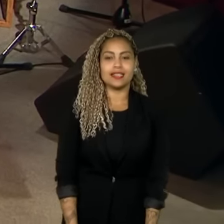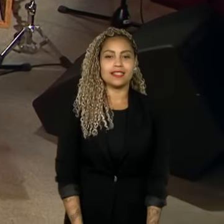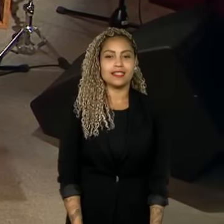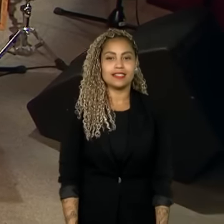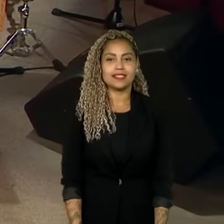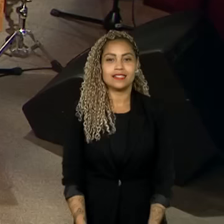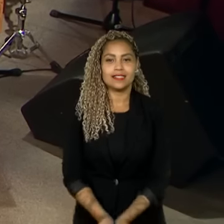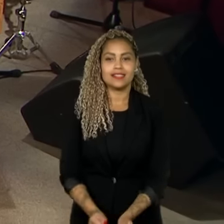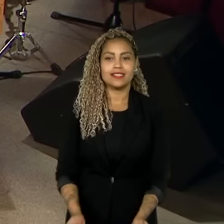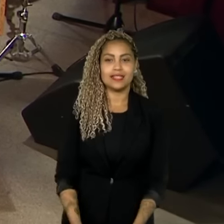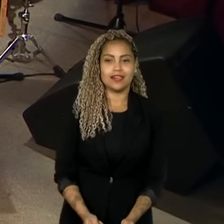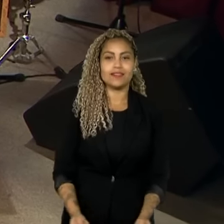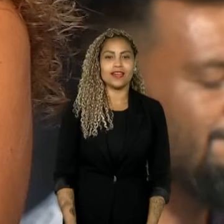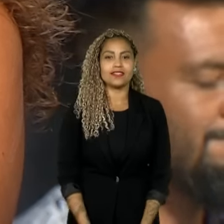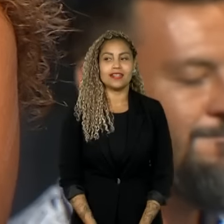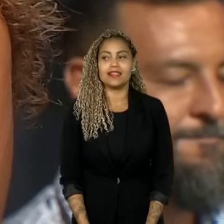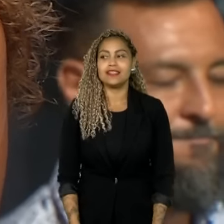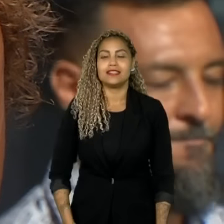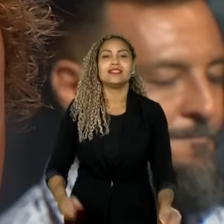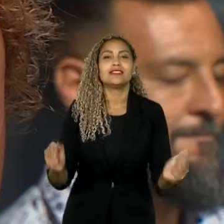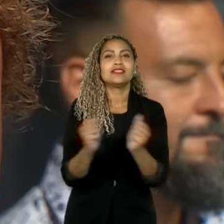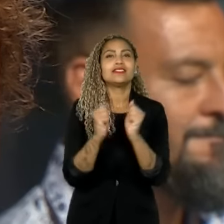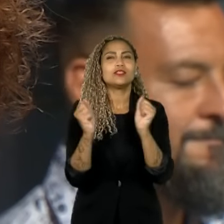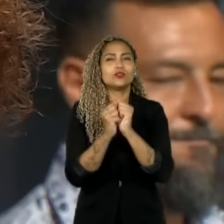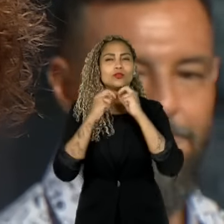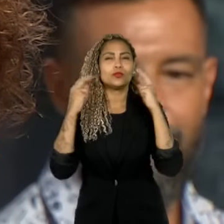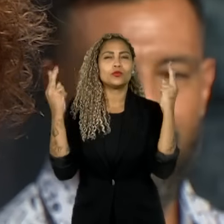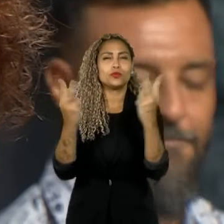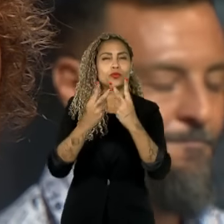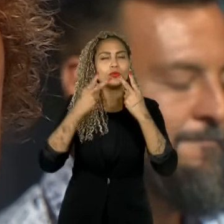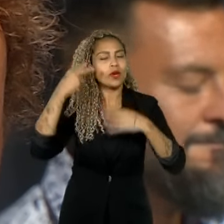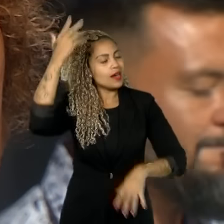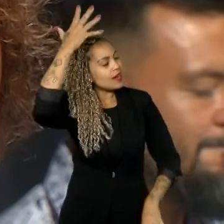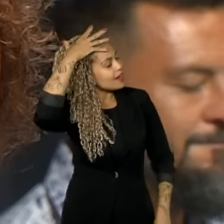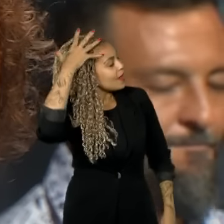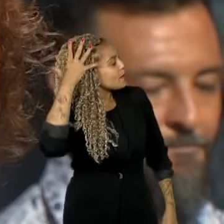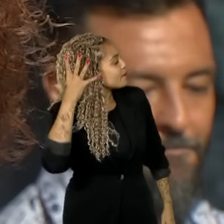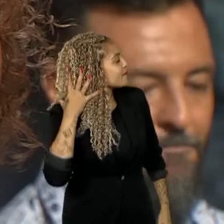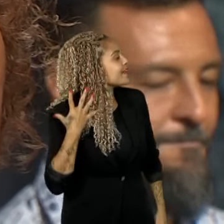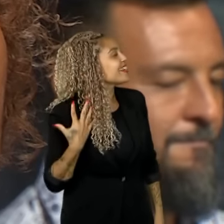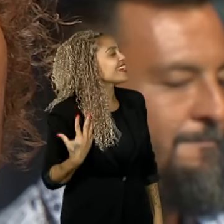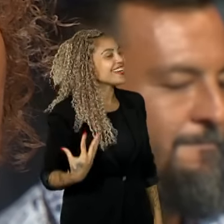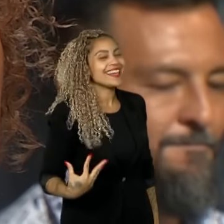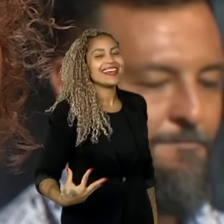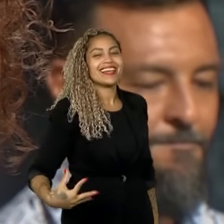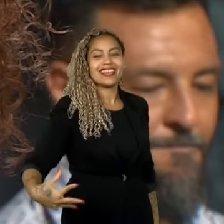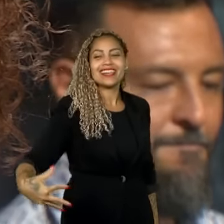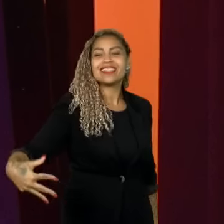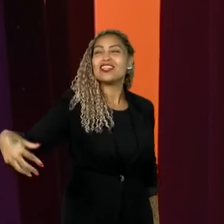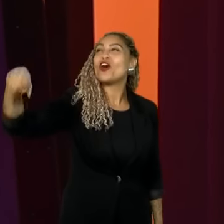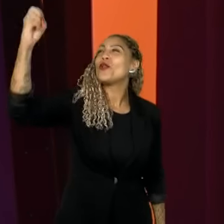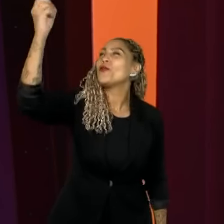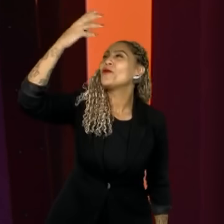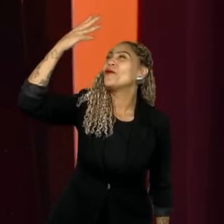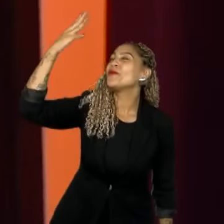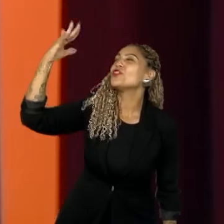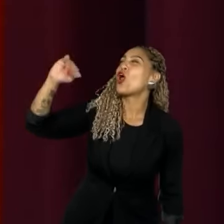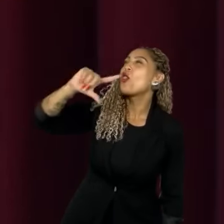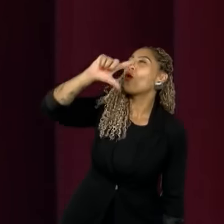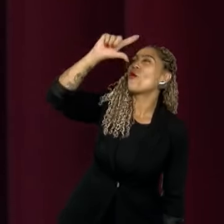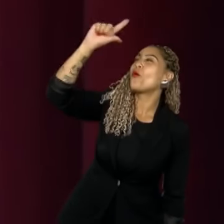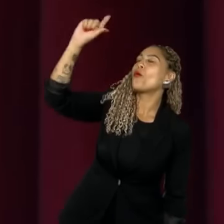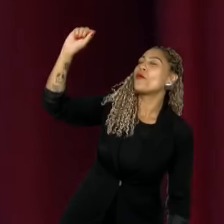Iansã penteia os seus cabelos macios quando a luz da lua cheia clareia